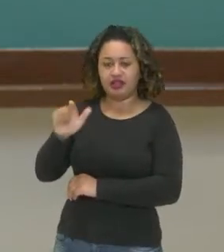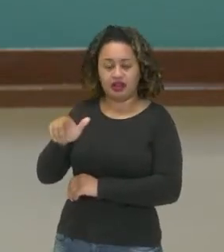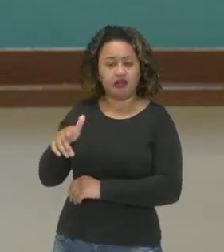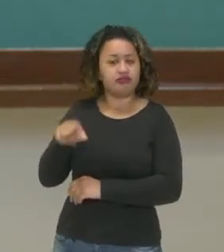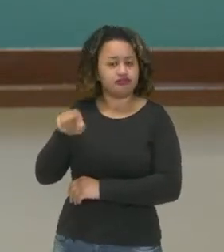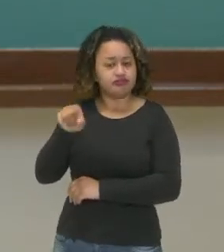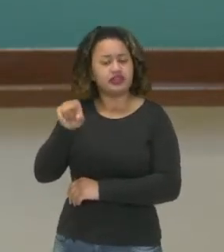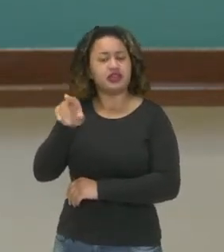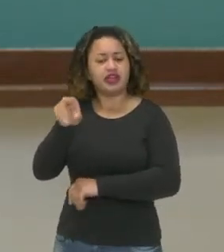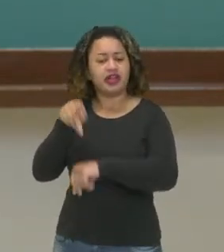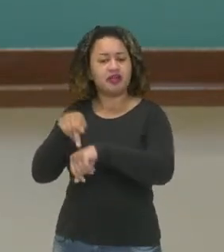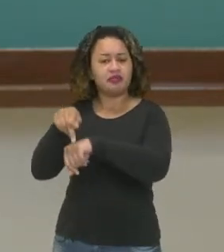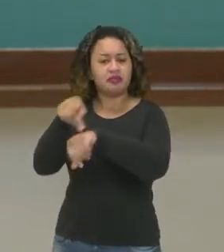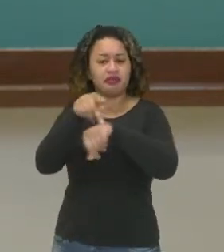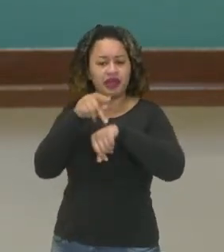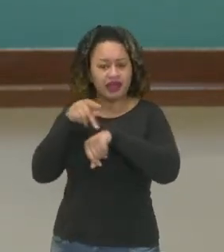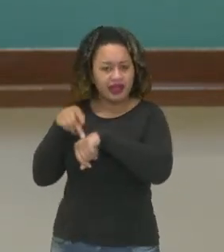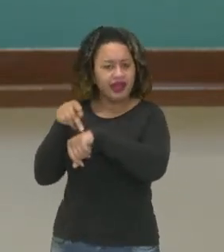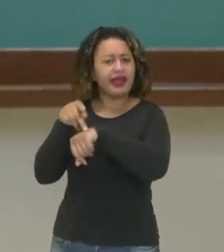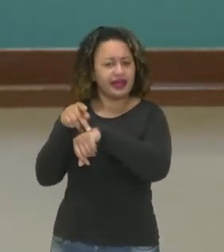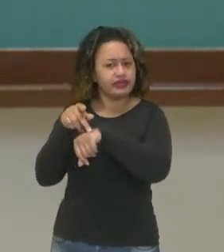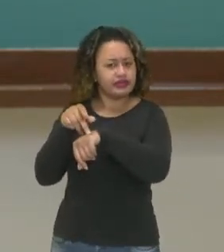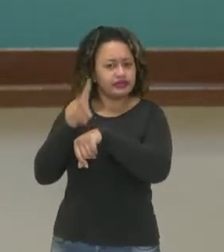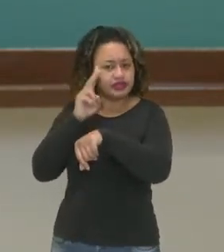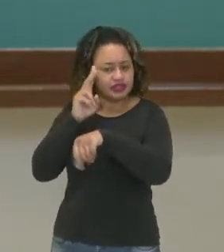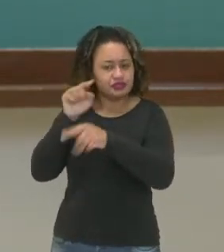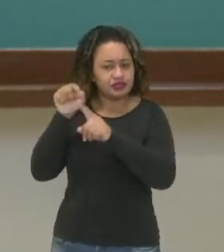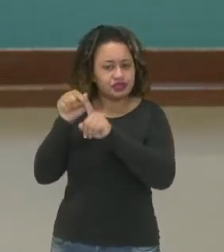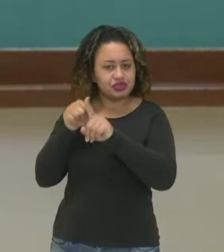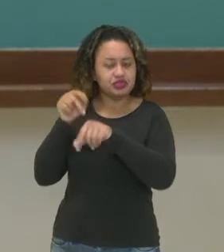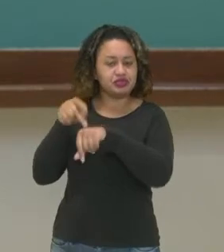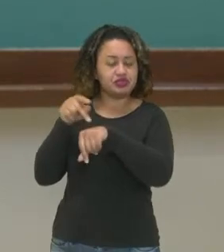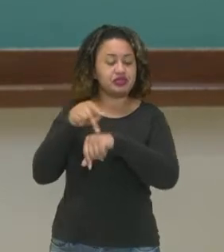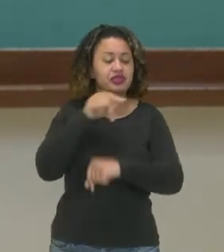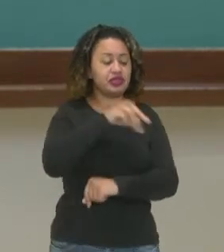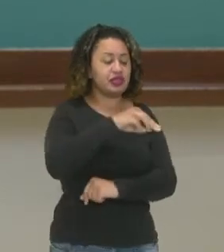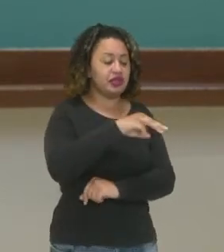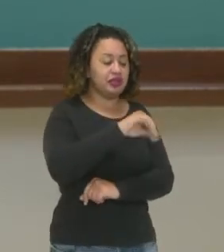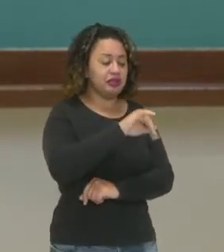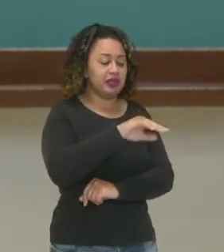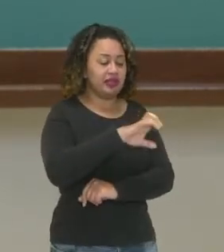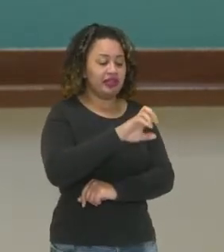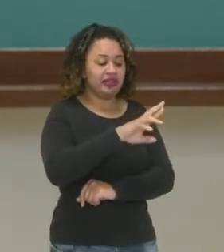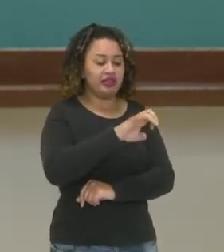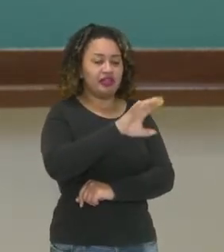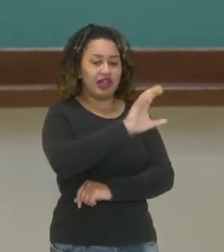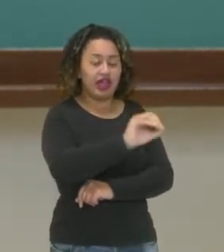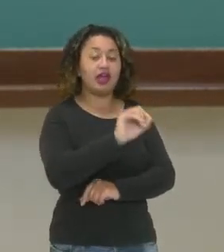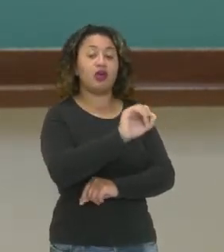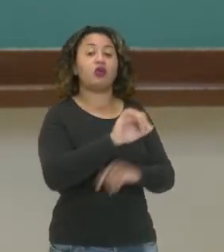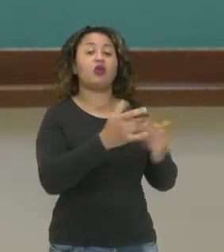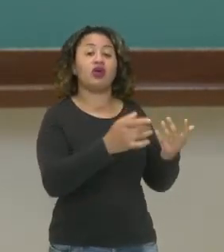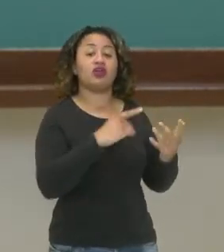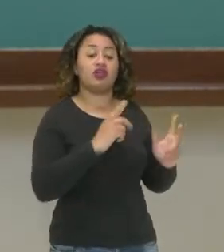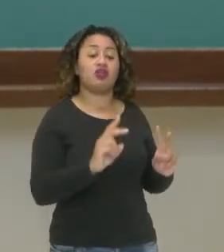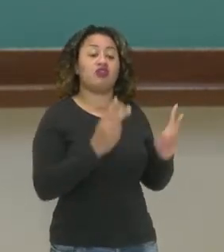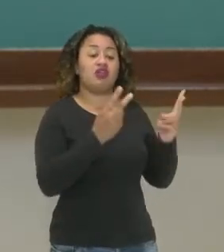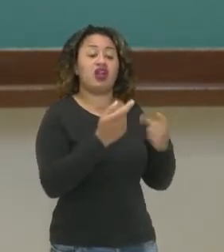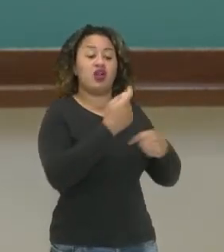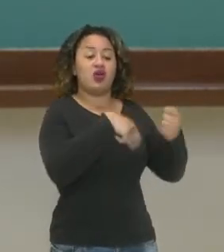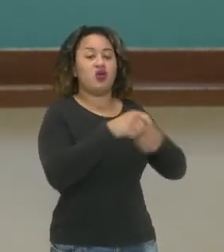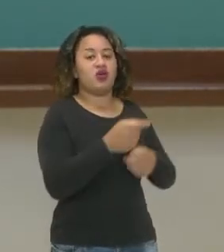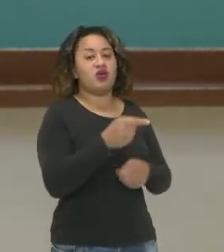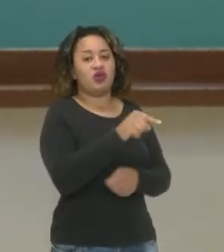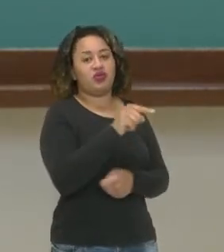dita e o minério, lembra lá? Quando se atribui um valor econômico para aquela rocha. Isso